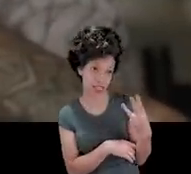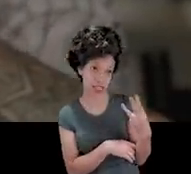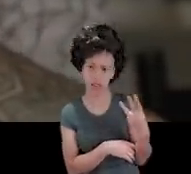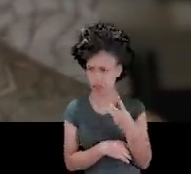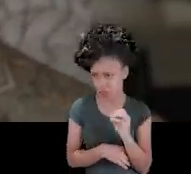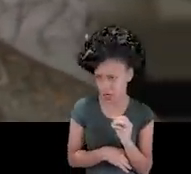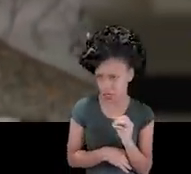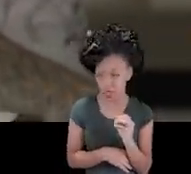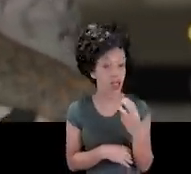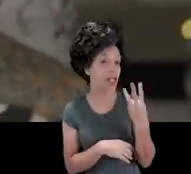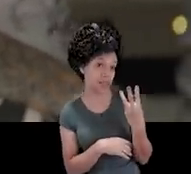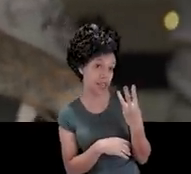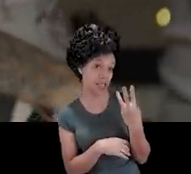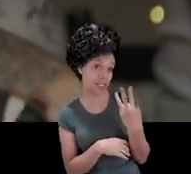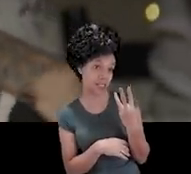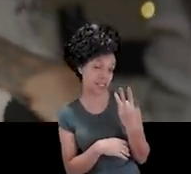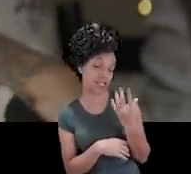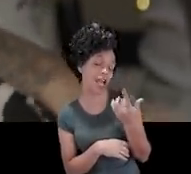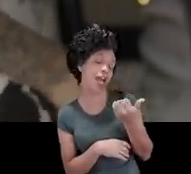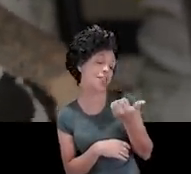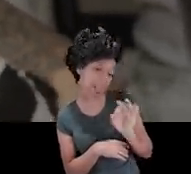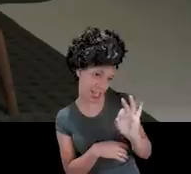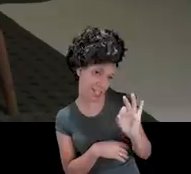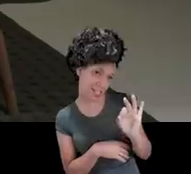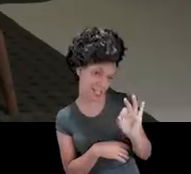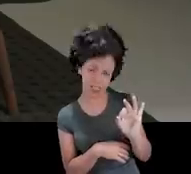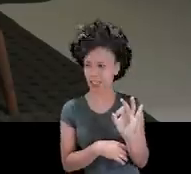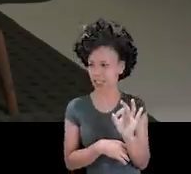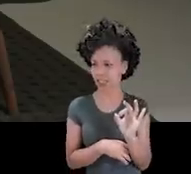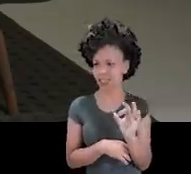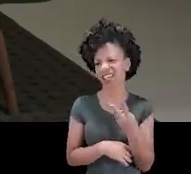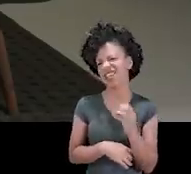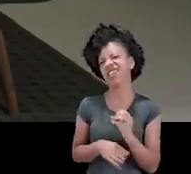cara, 3. 3? Décadas. 3 décadas. 30 é muito tempo. Ah, é verdade.